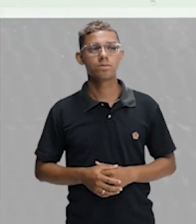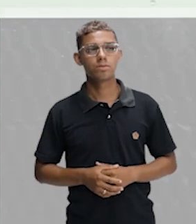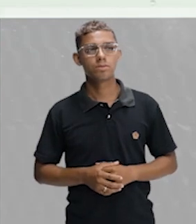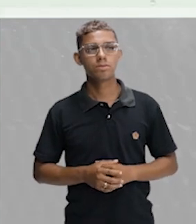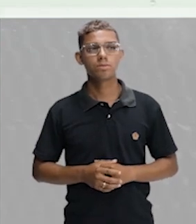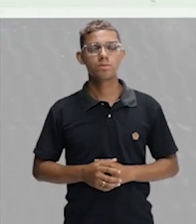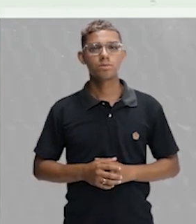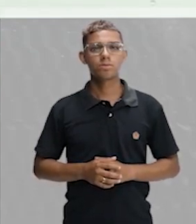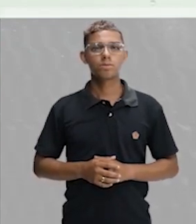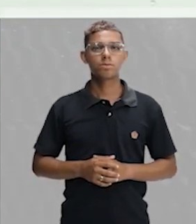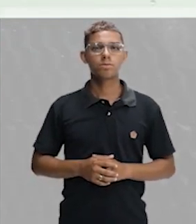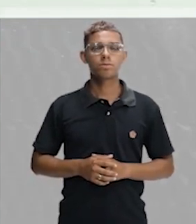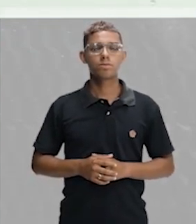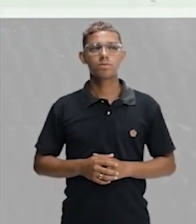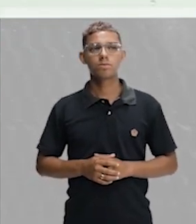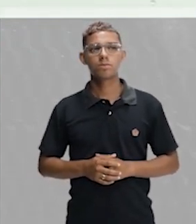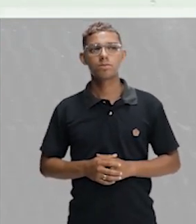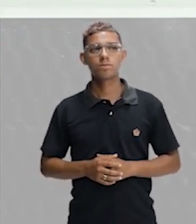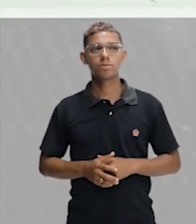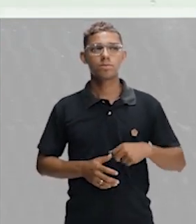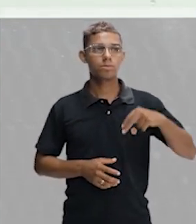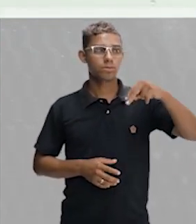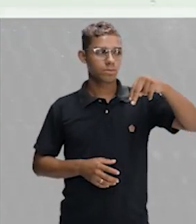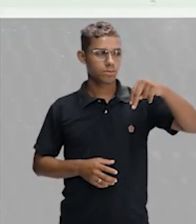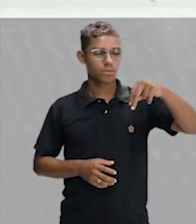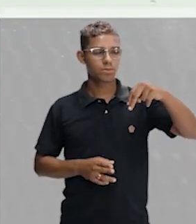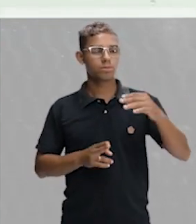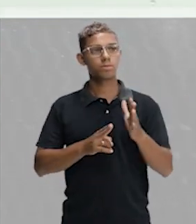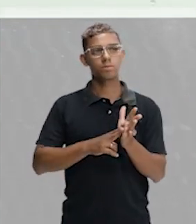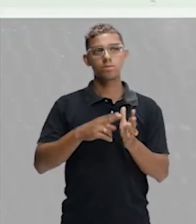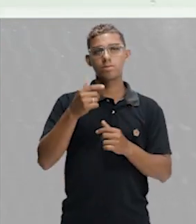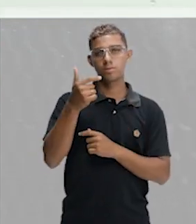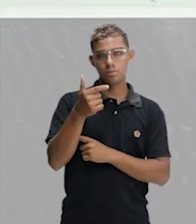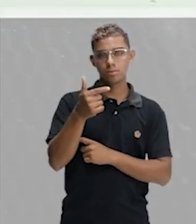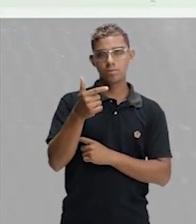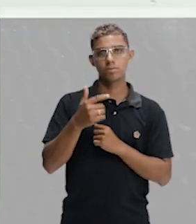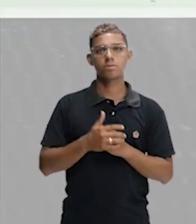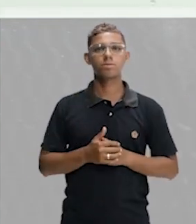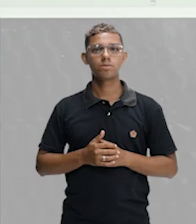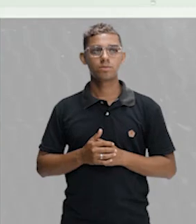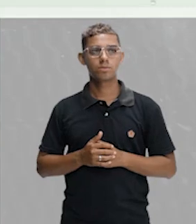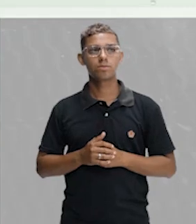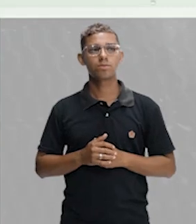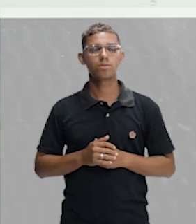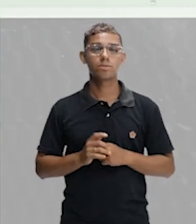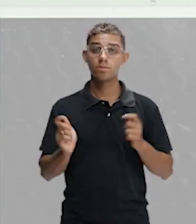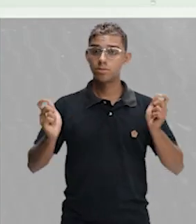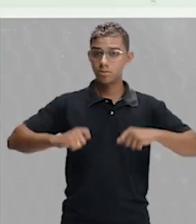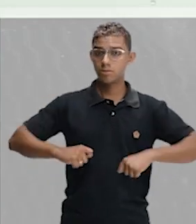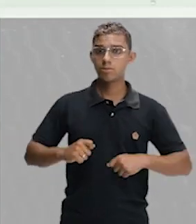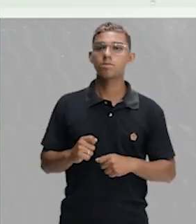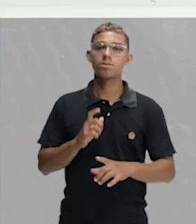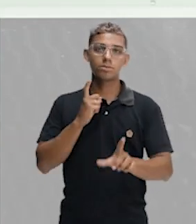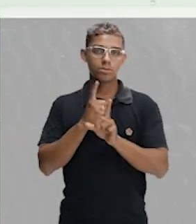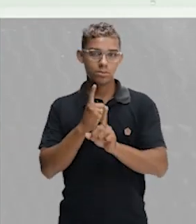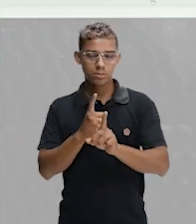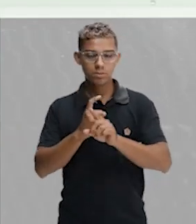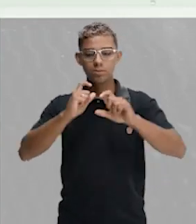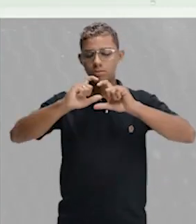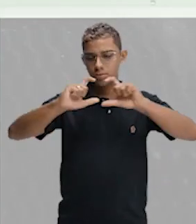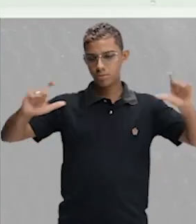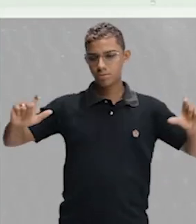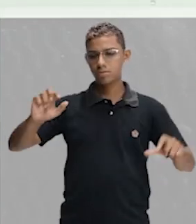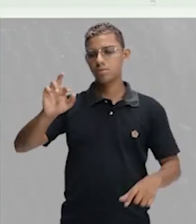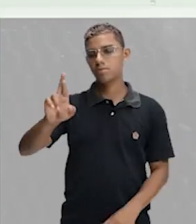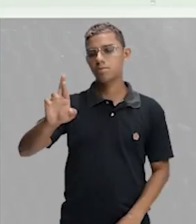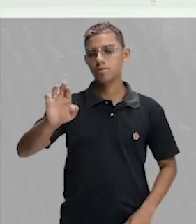dois pronto galera eu consigo agora encontrar a minha com as reduzida da reta Mas